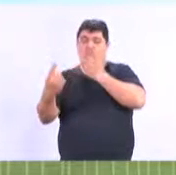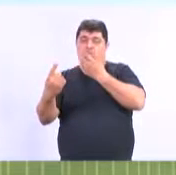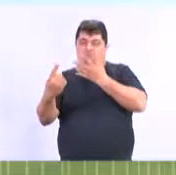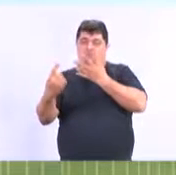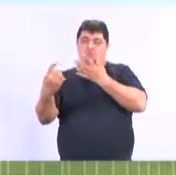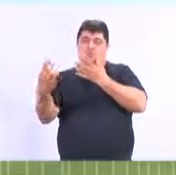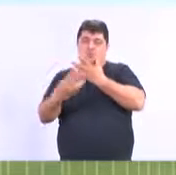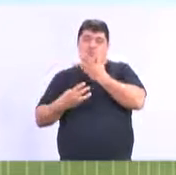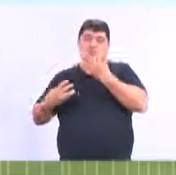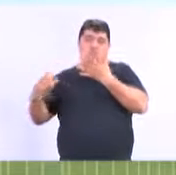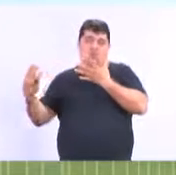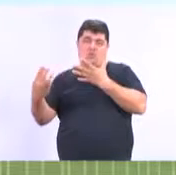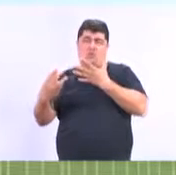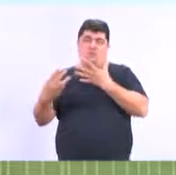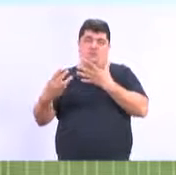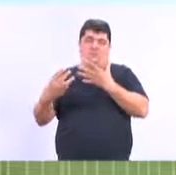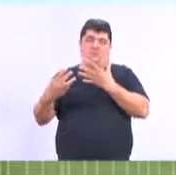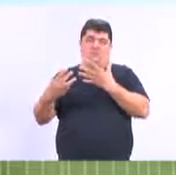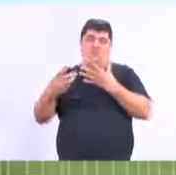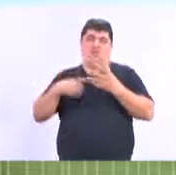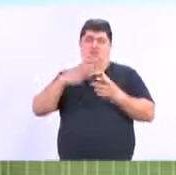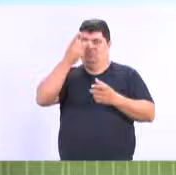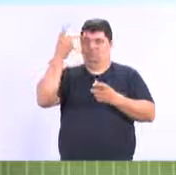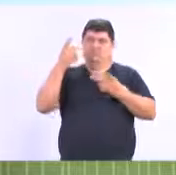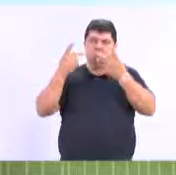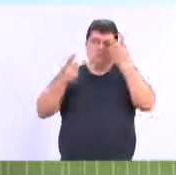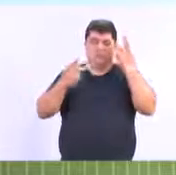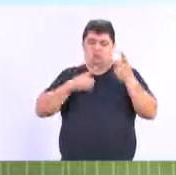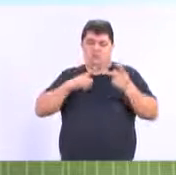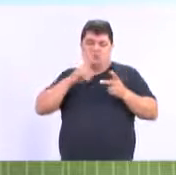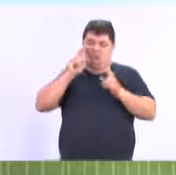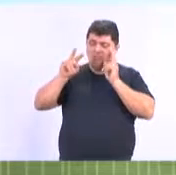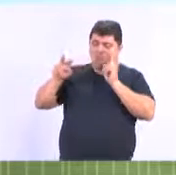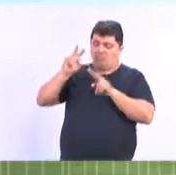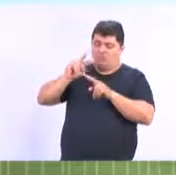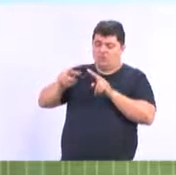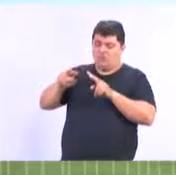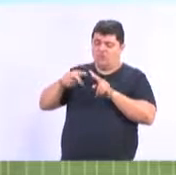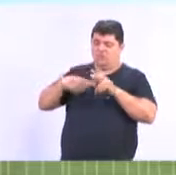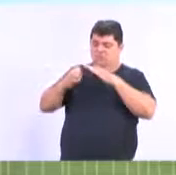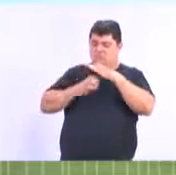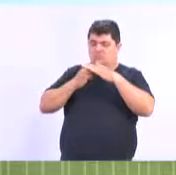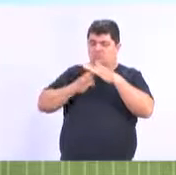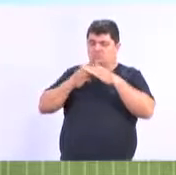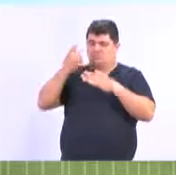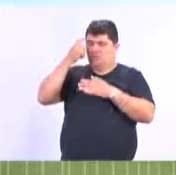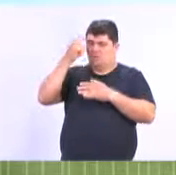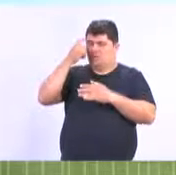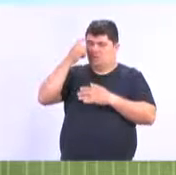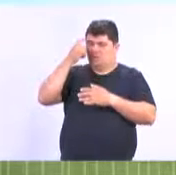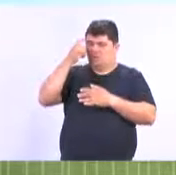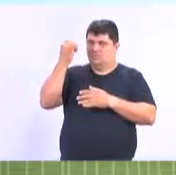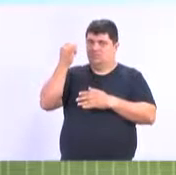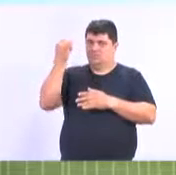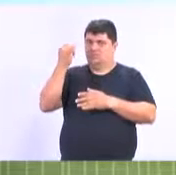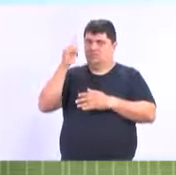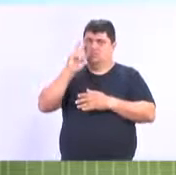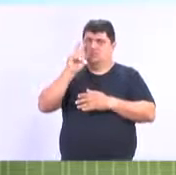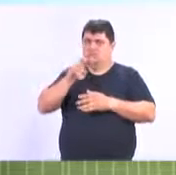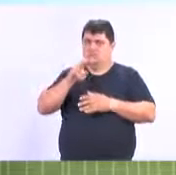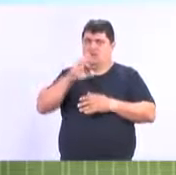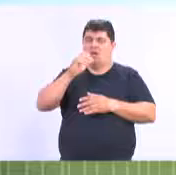empresa, o investidor olha e não quer investir. Você que é micro e pequeno empresário, pensa numa coisa: assiste esses